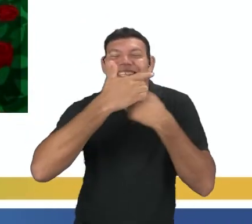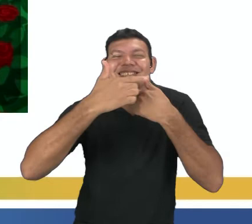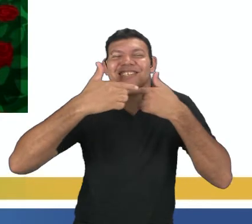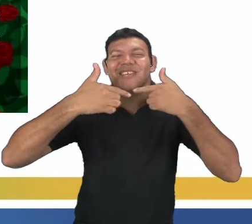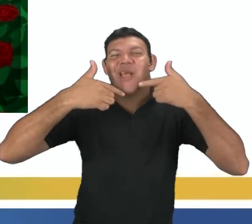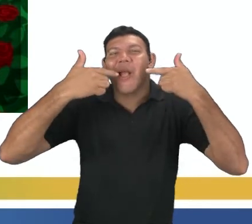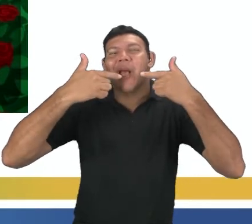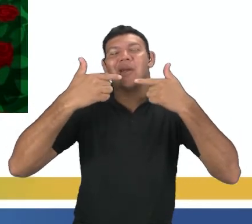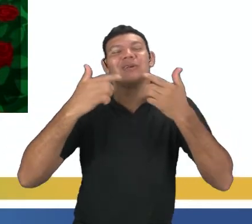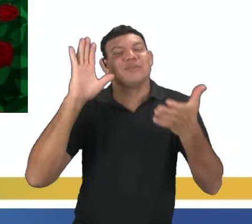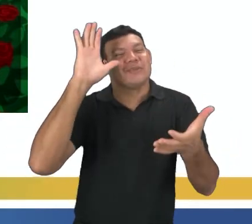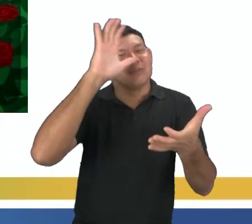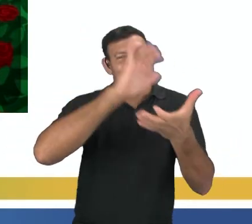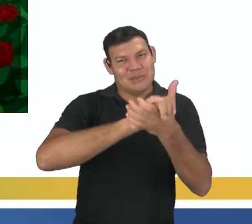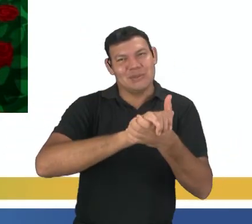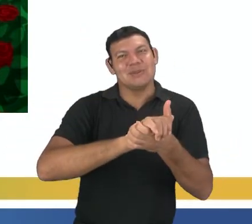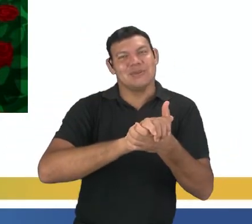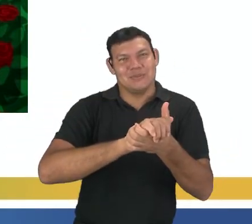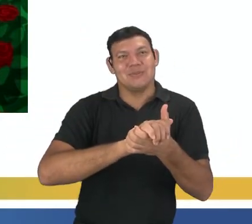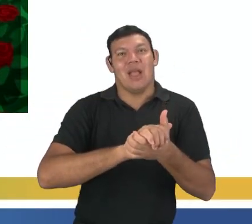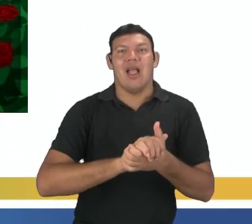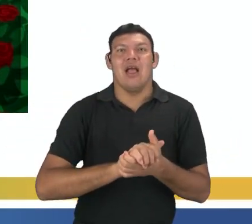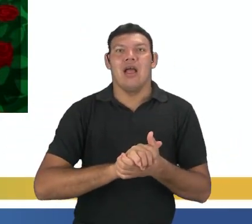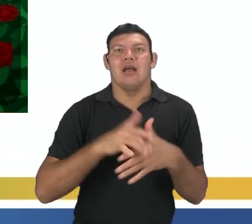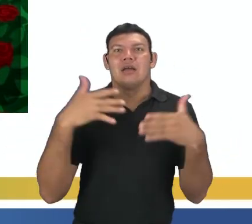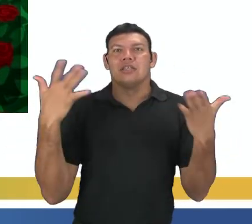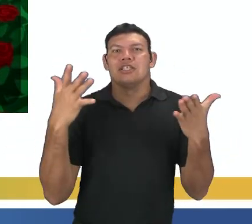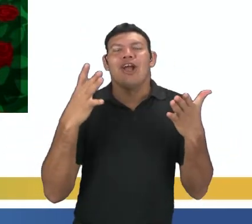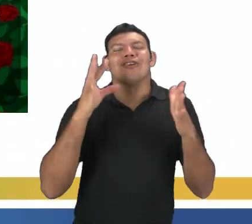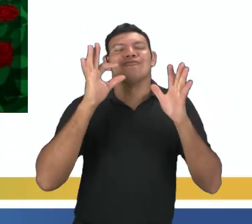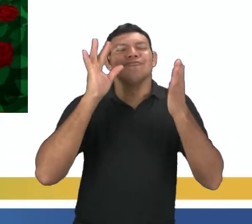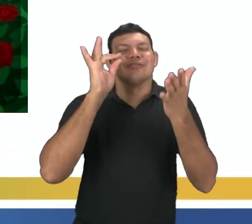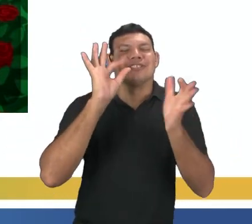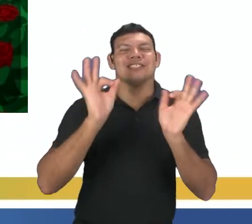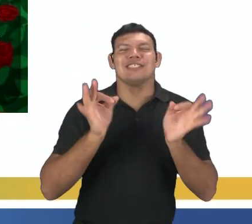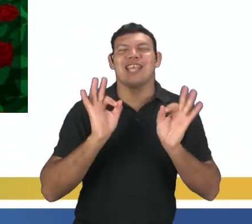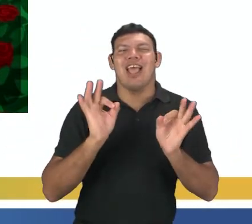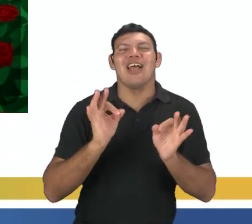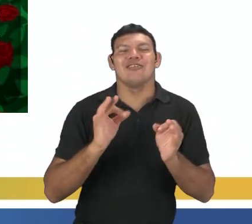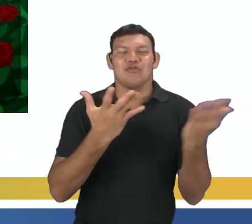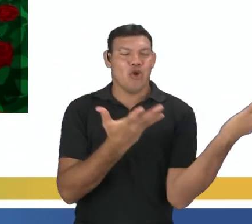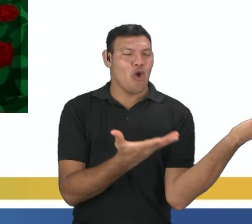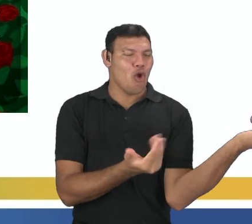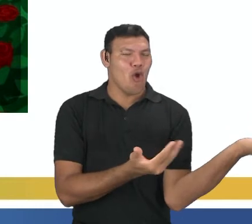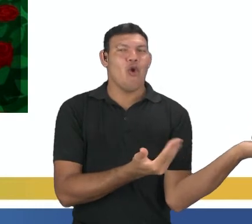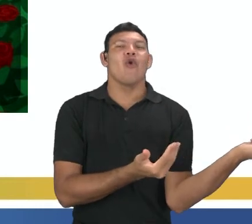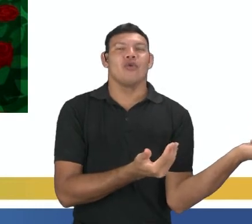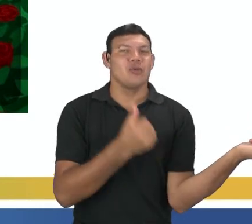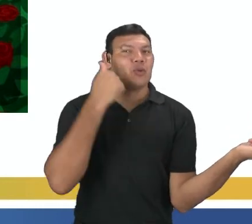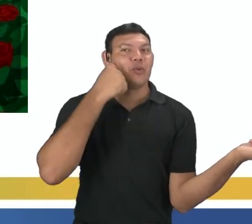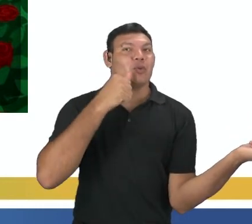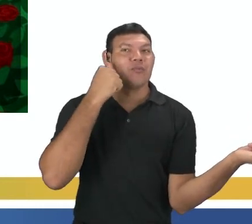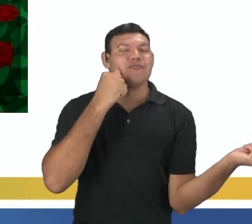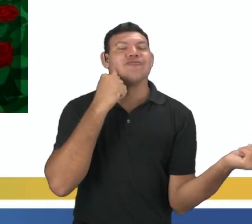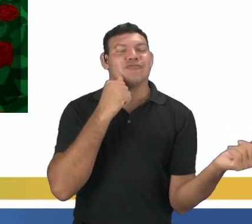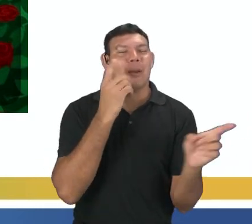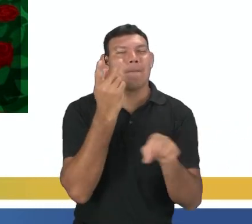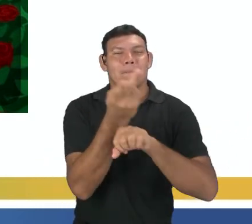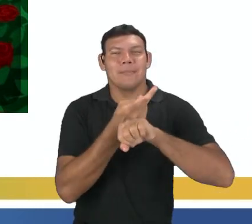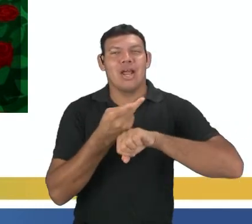a pediu em casamento. Ele tinha certeza que ele havia encontrado a jovem que tanto procurava. Eles